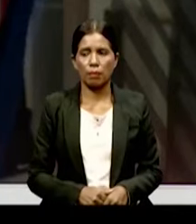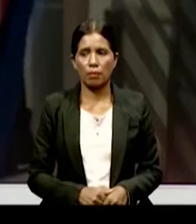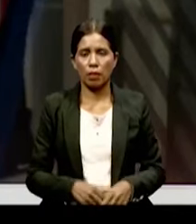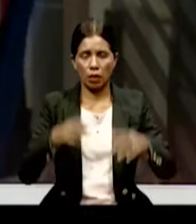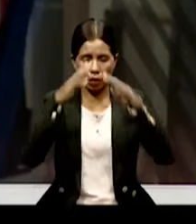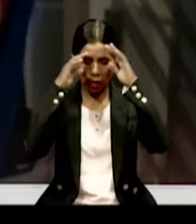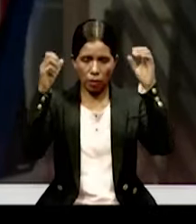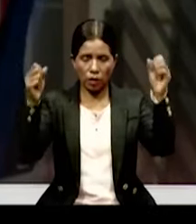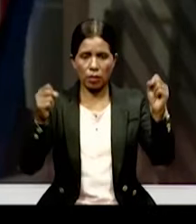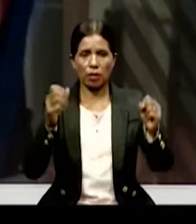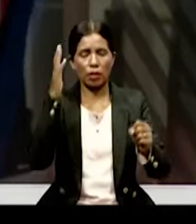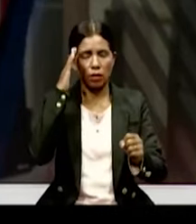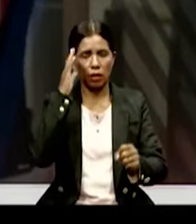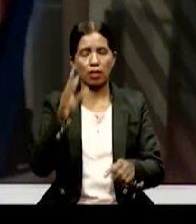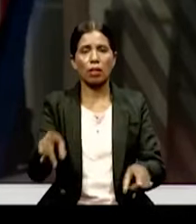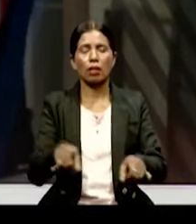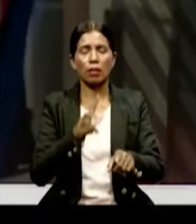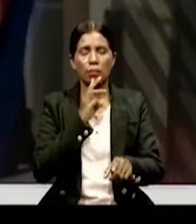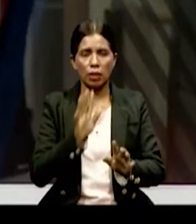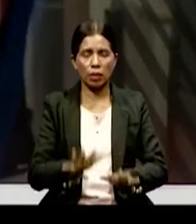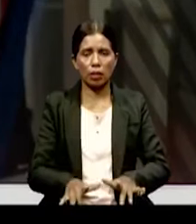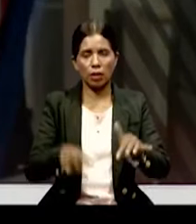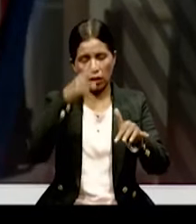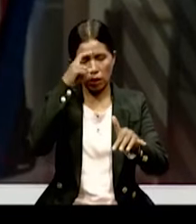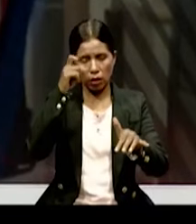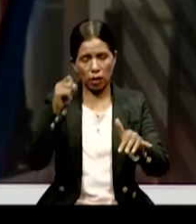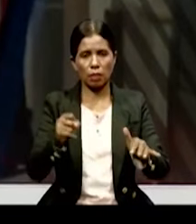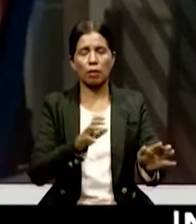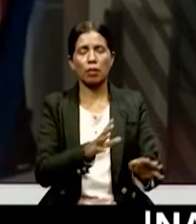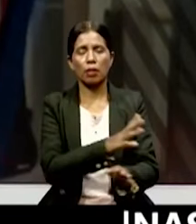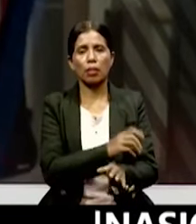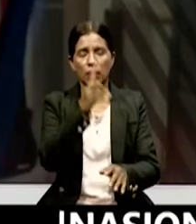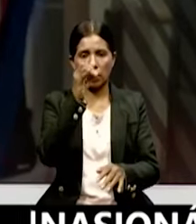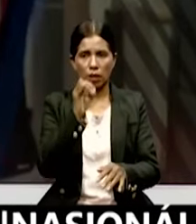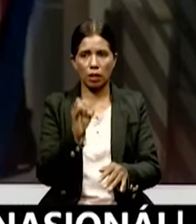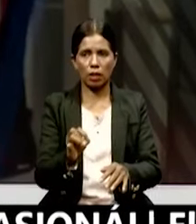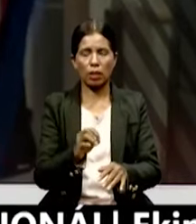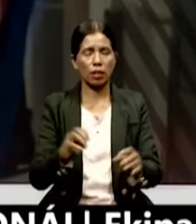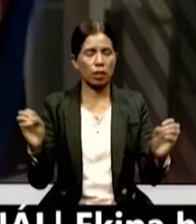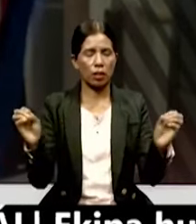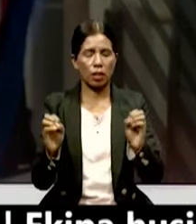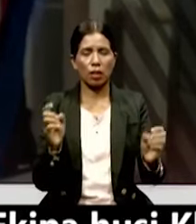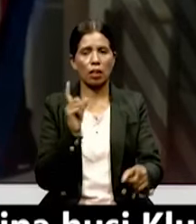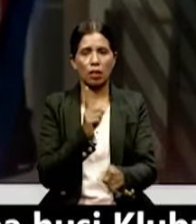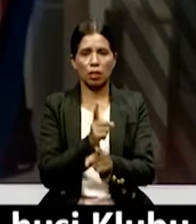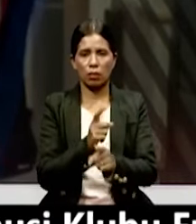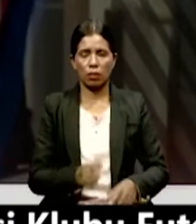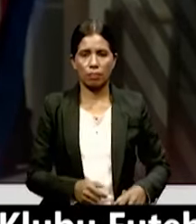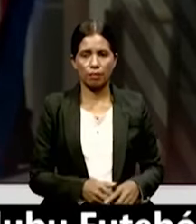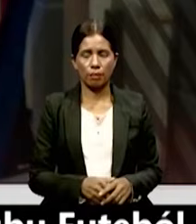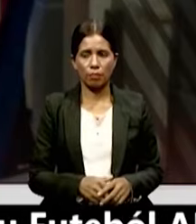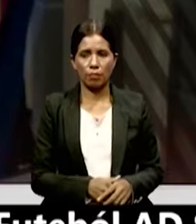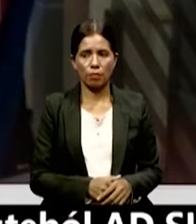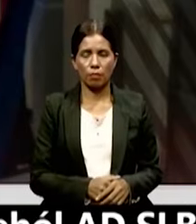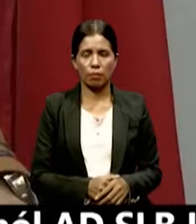O Presidente da República reconhece que a inundação acontece, também o planeamento urbano e capital dele desorganizado.